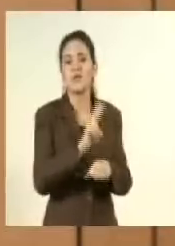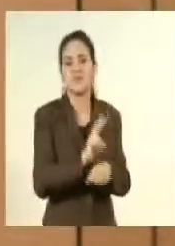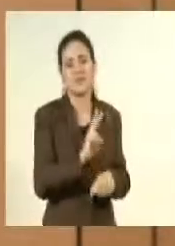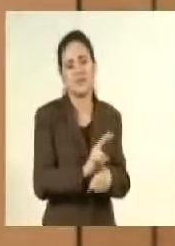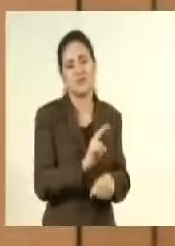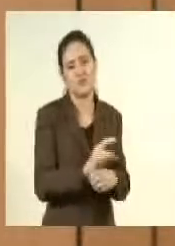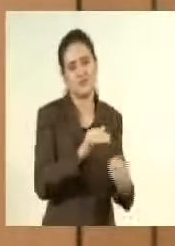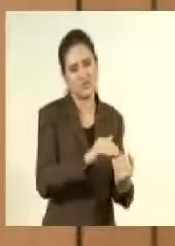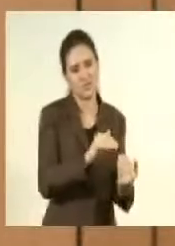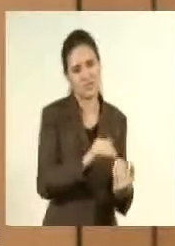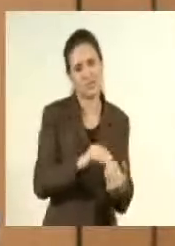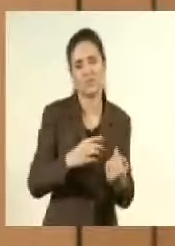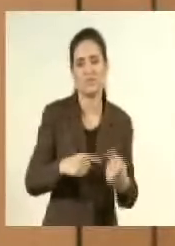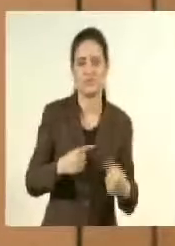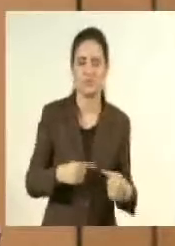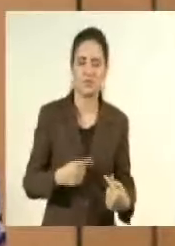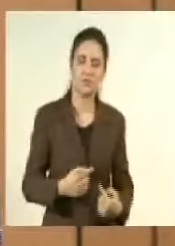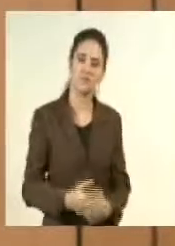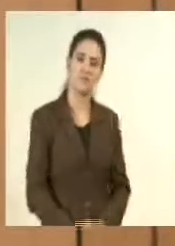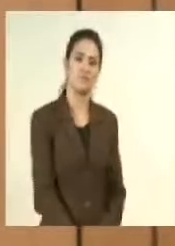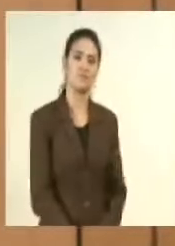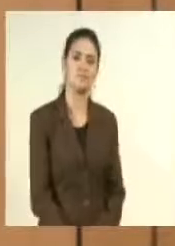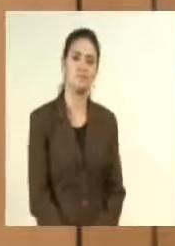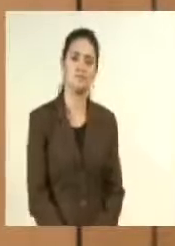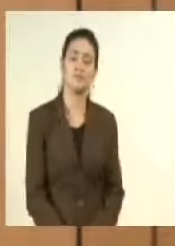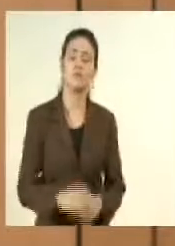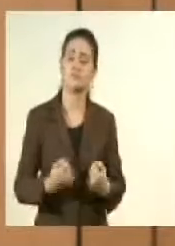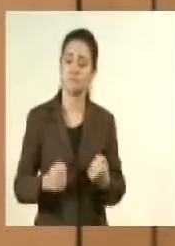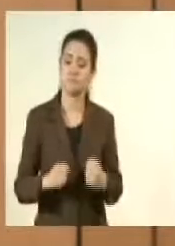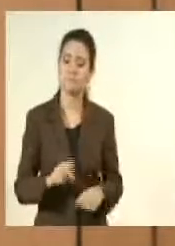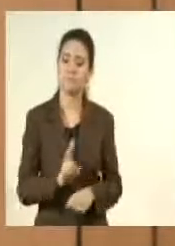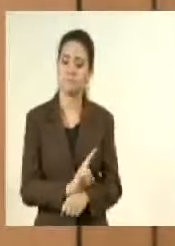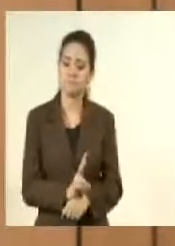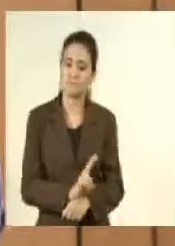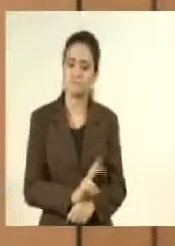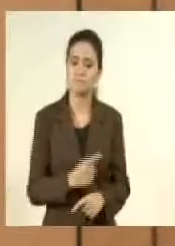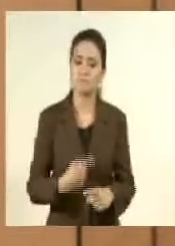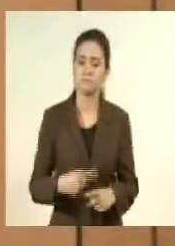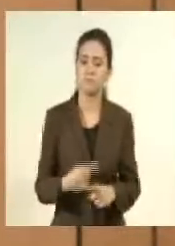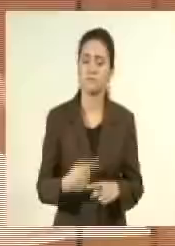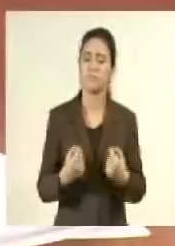apadrinhados. É bom que se fiscalize, porque isso não pode ficar impune.